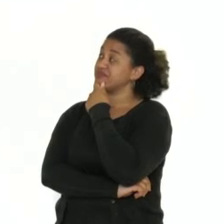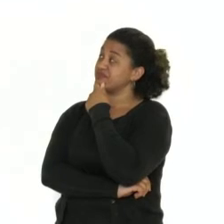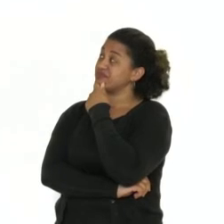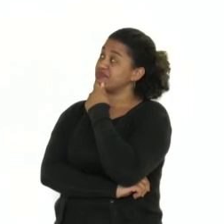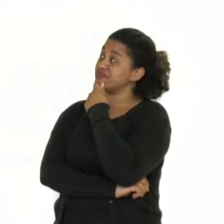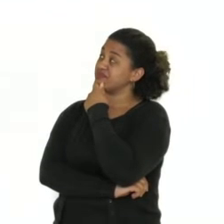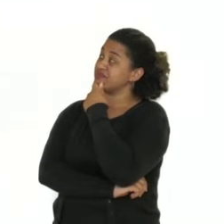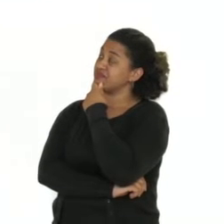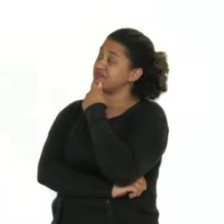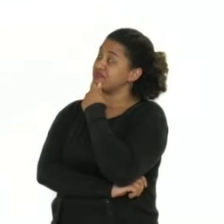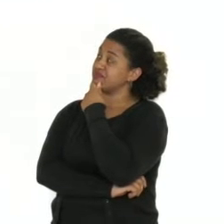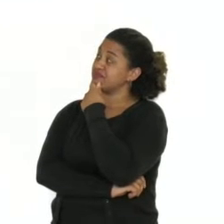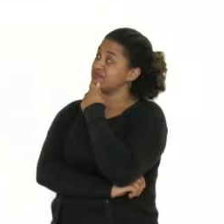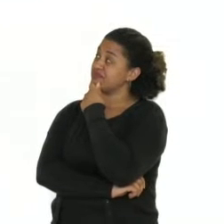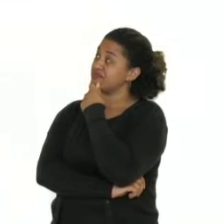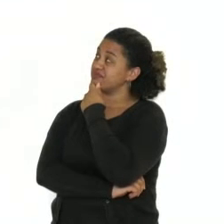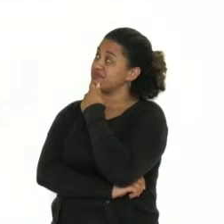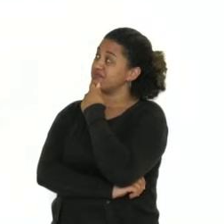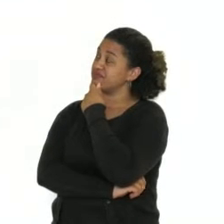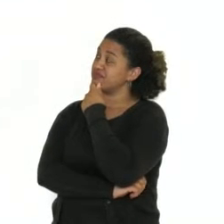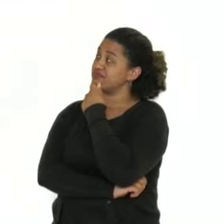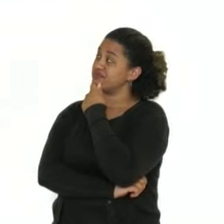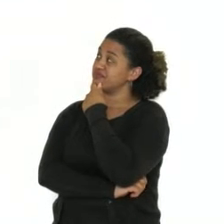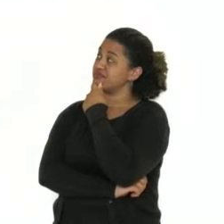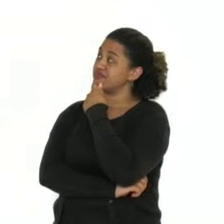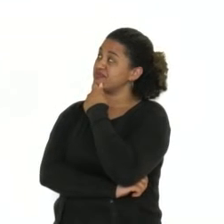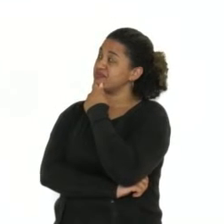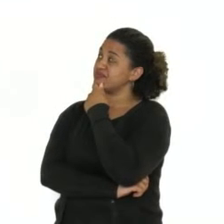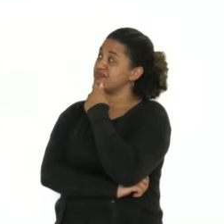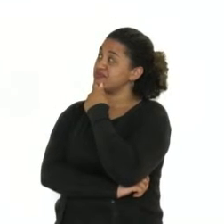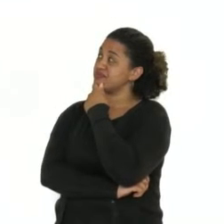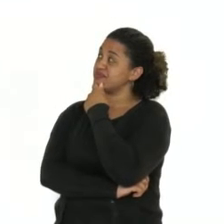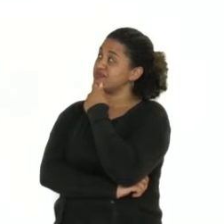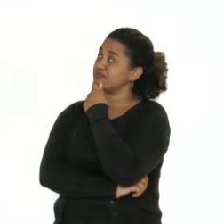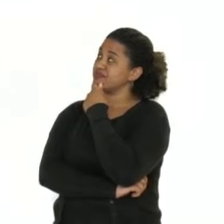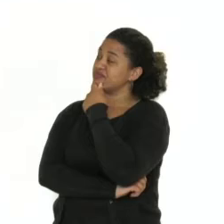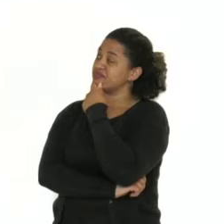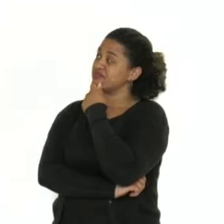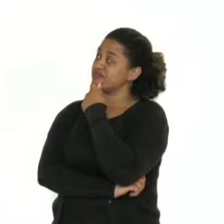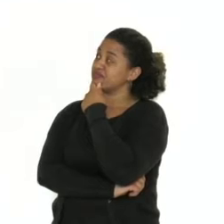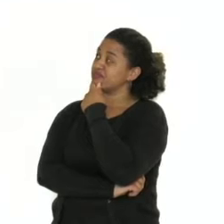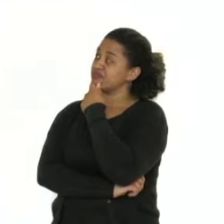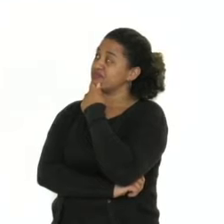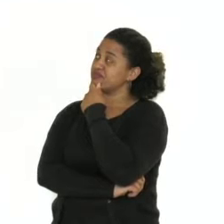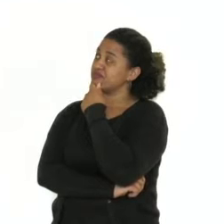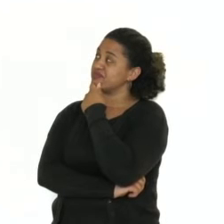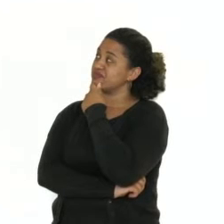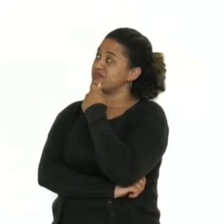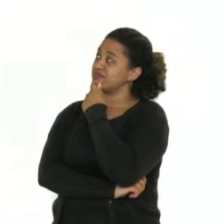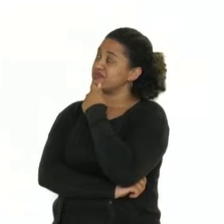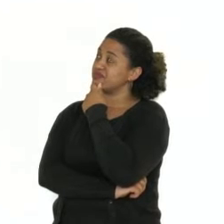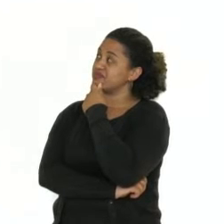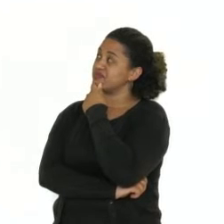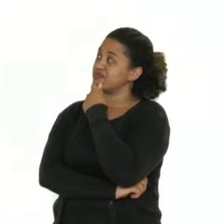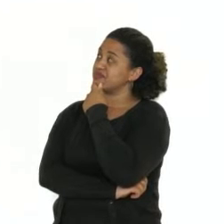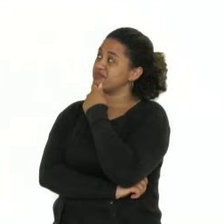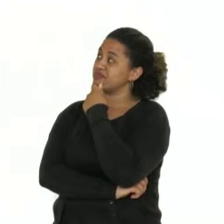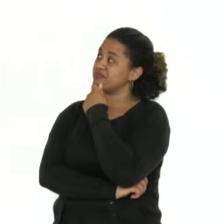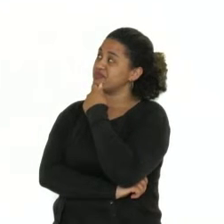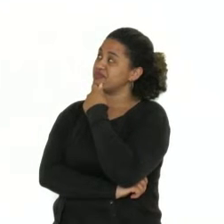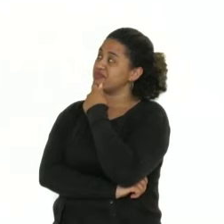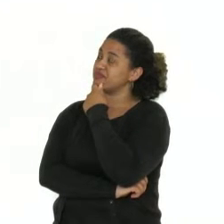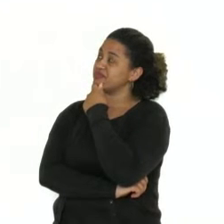caderno. Já em São Paulo, em 1934, trabalhou como vendedora de